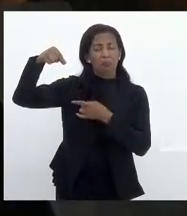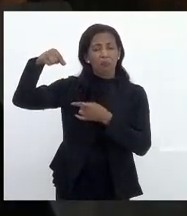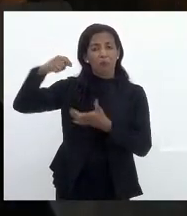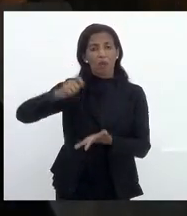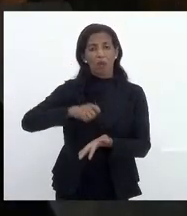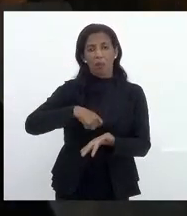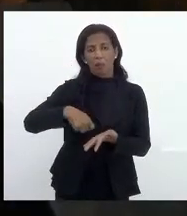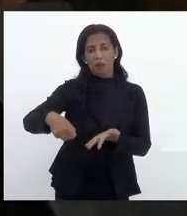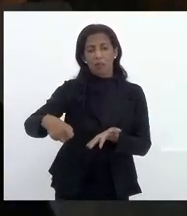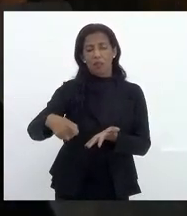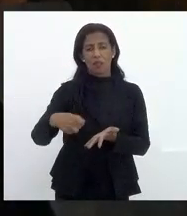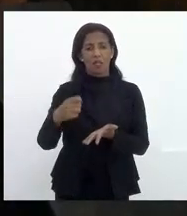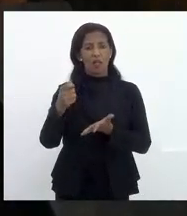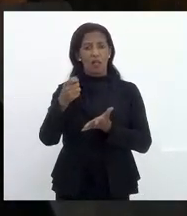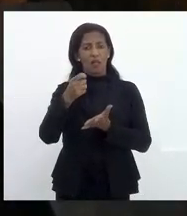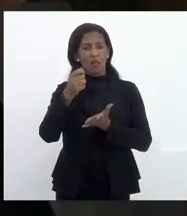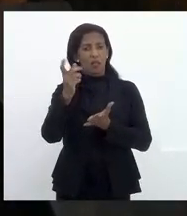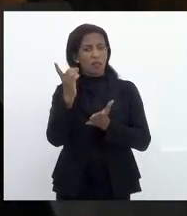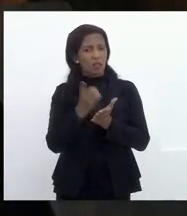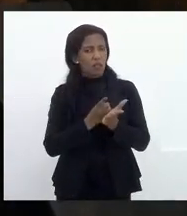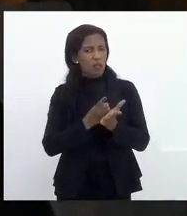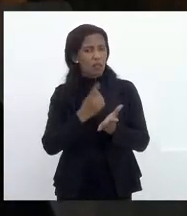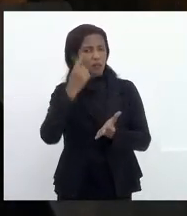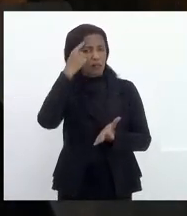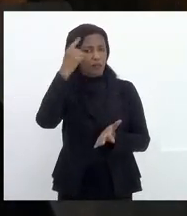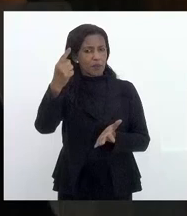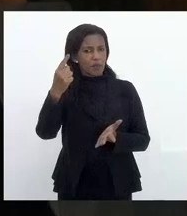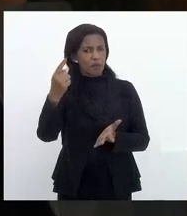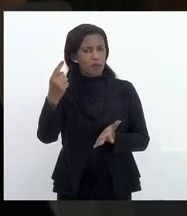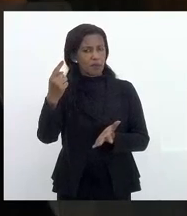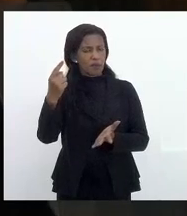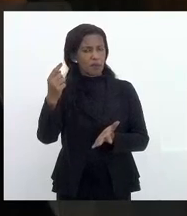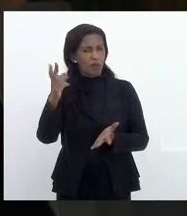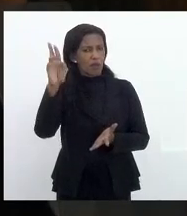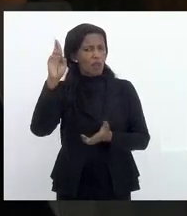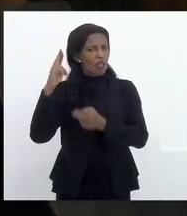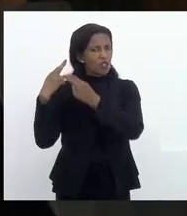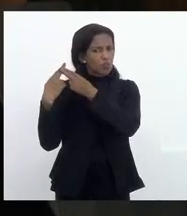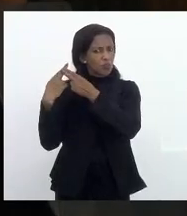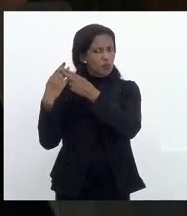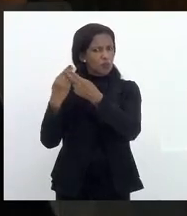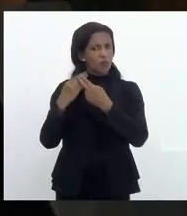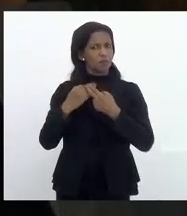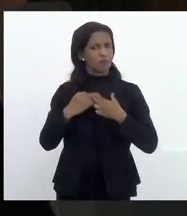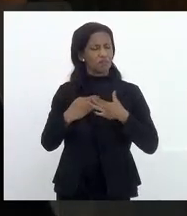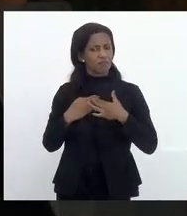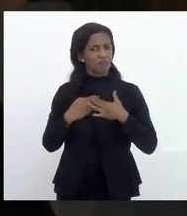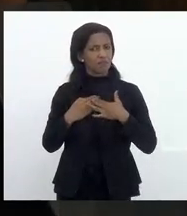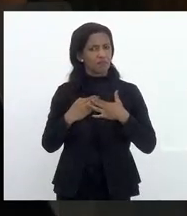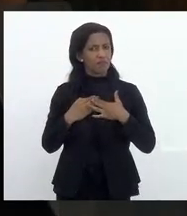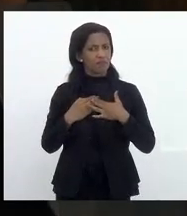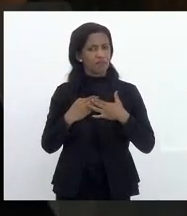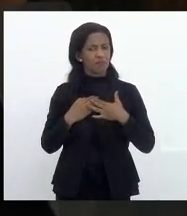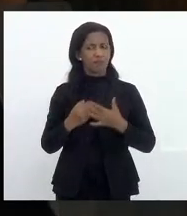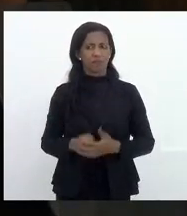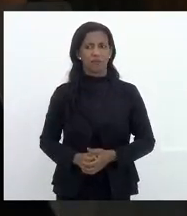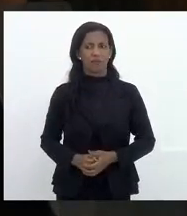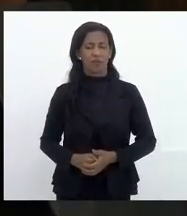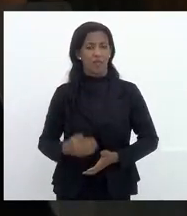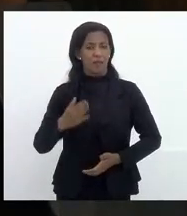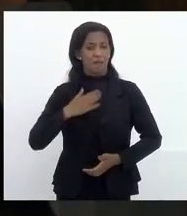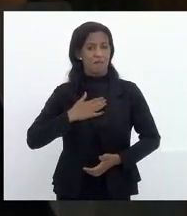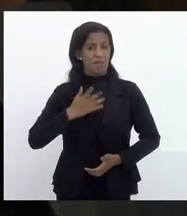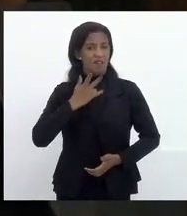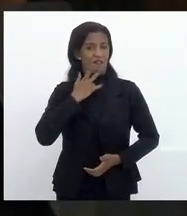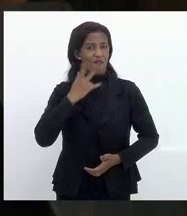assinar para declarar seus pensamentos chamar a responsabilidade para si e em Paris perto fala que a